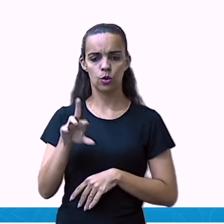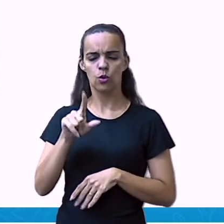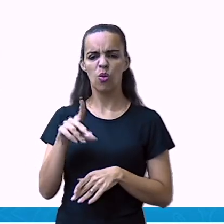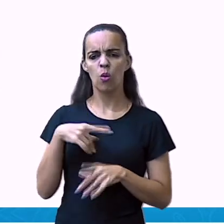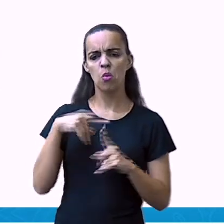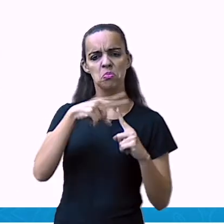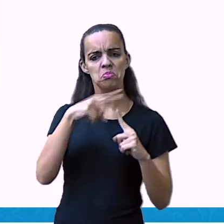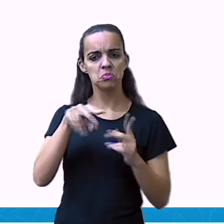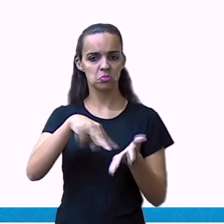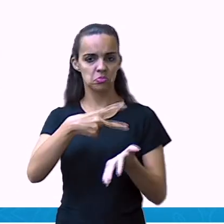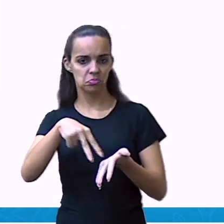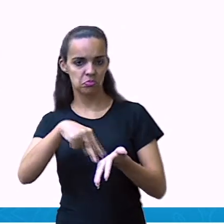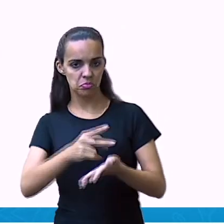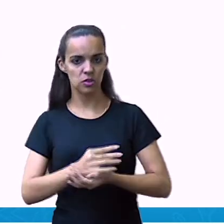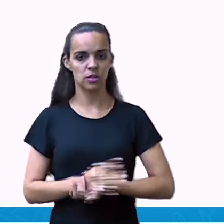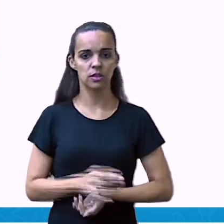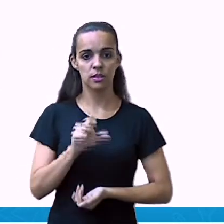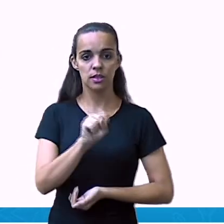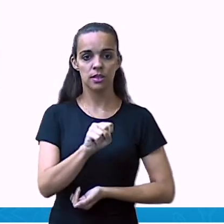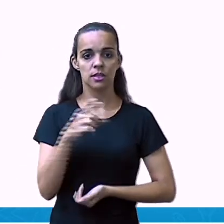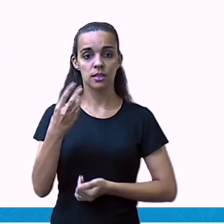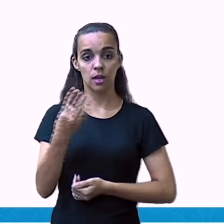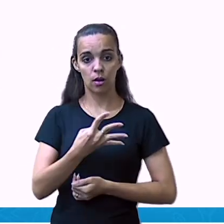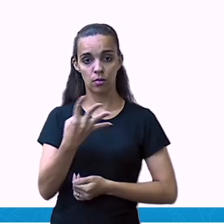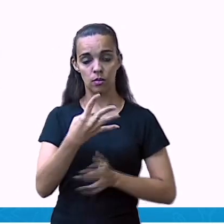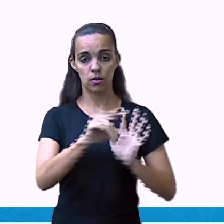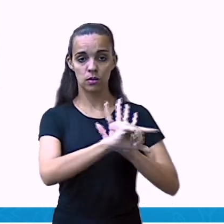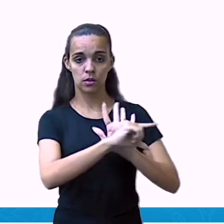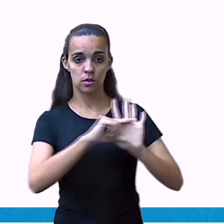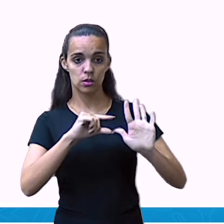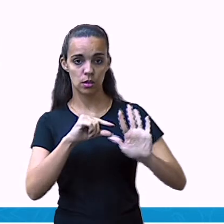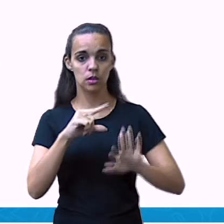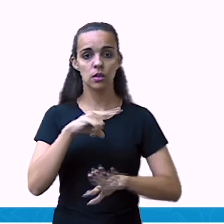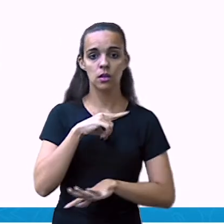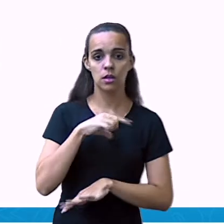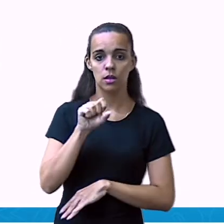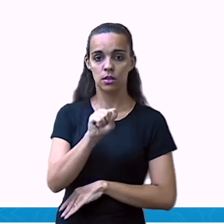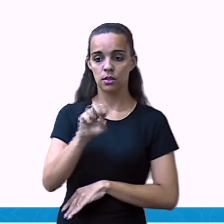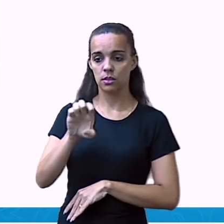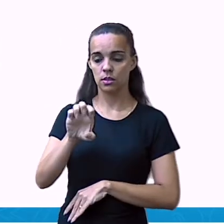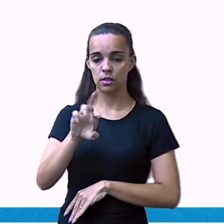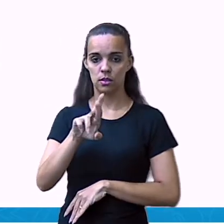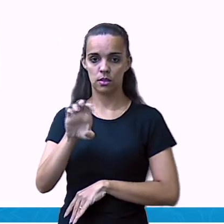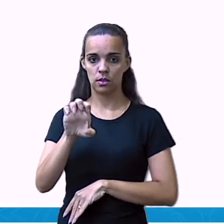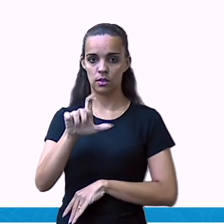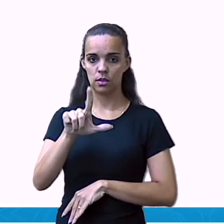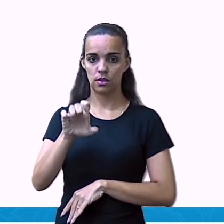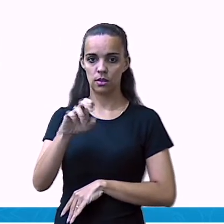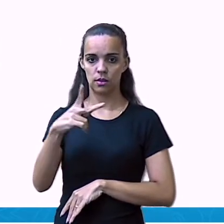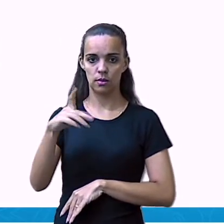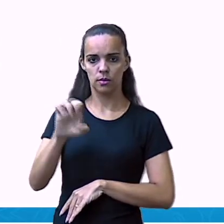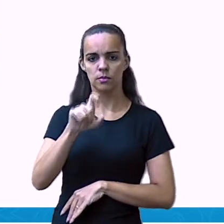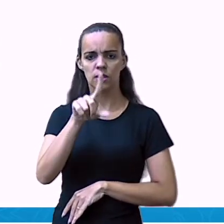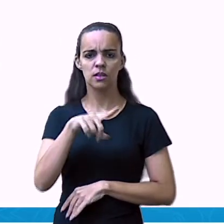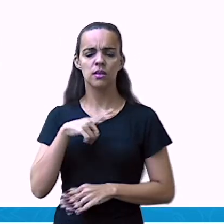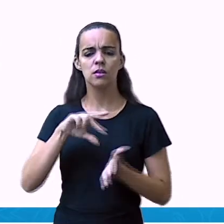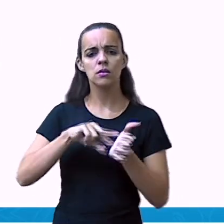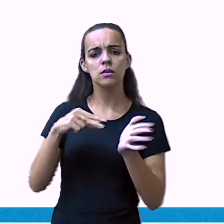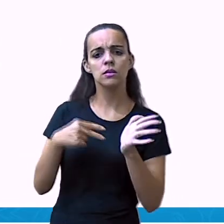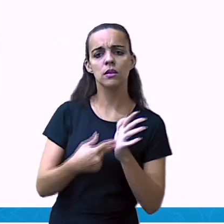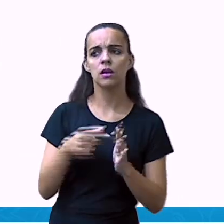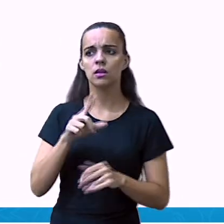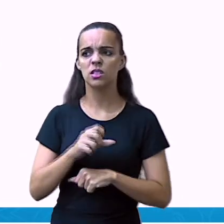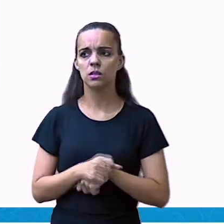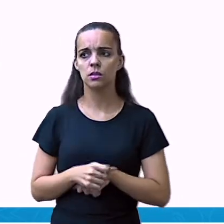ok? Na quarta estrofe, temos a palavra serelepe. E o significado,